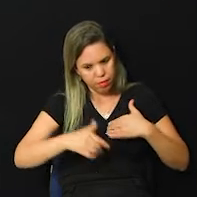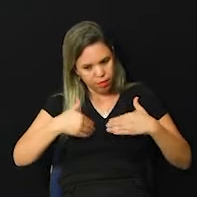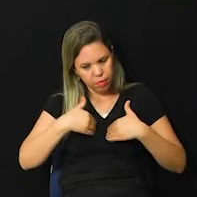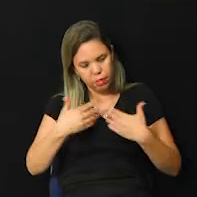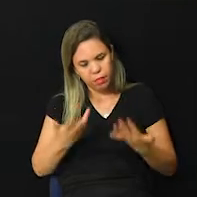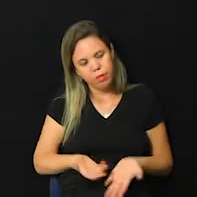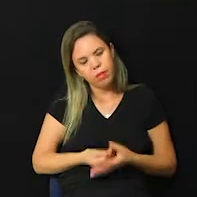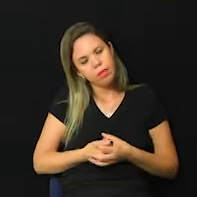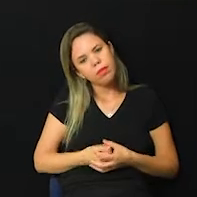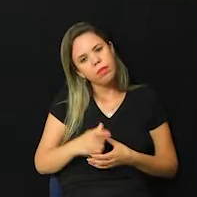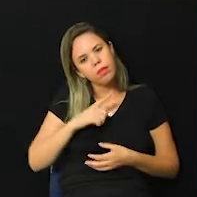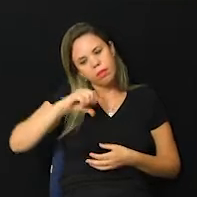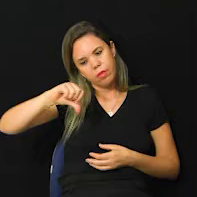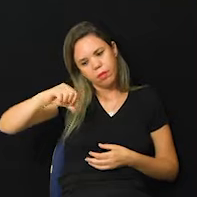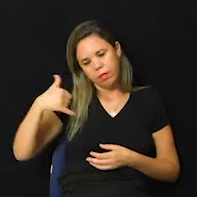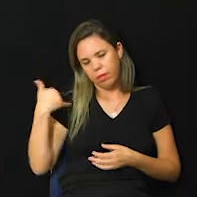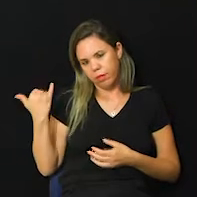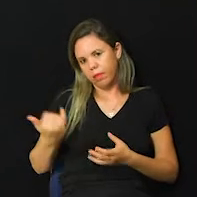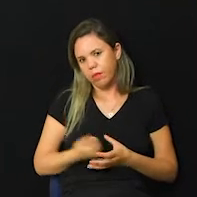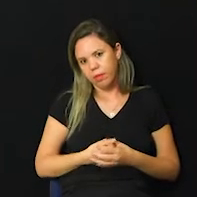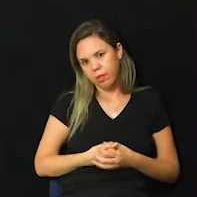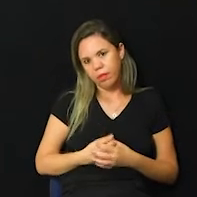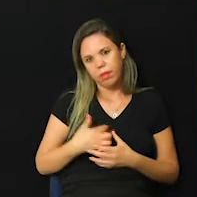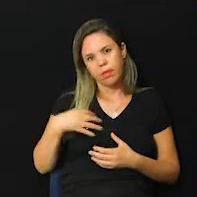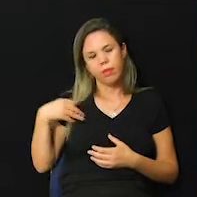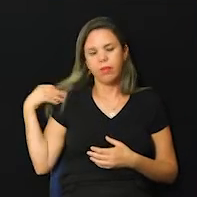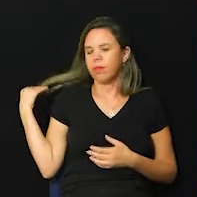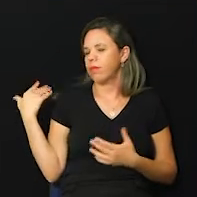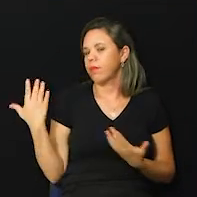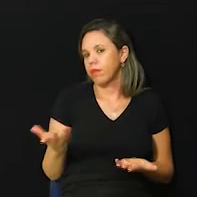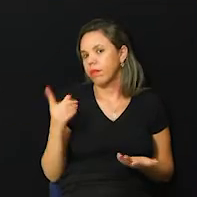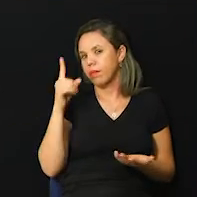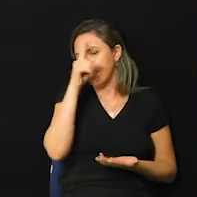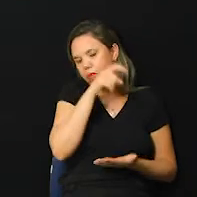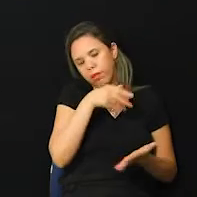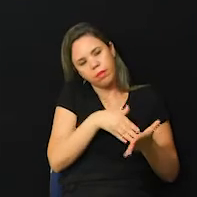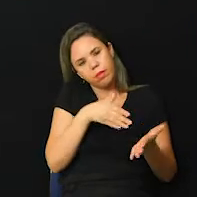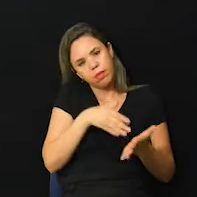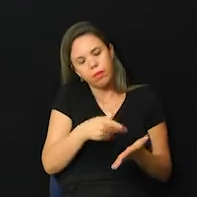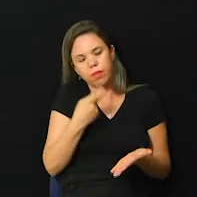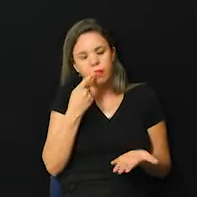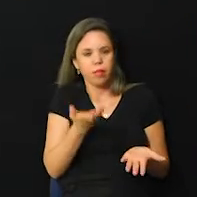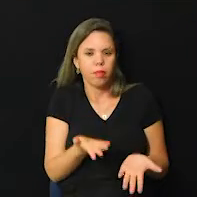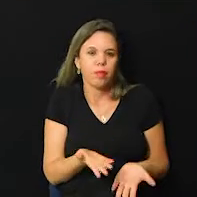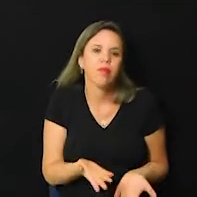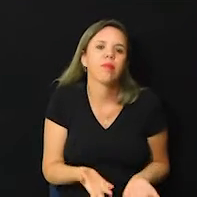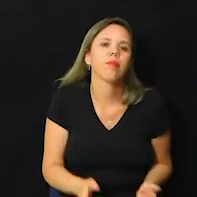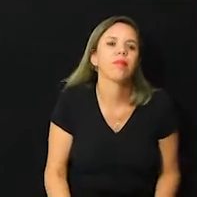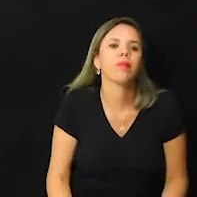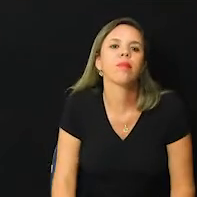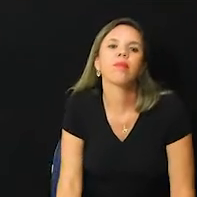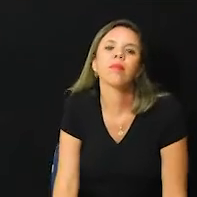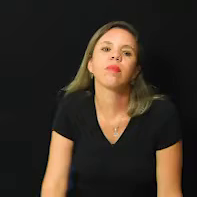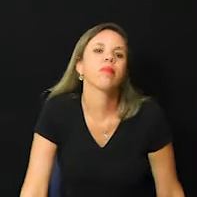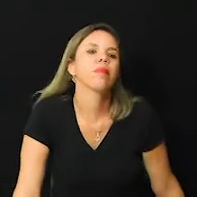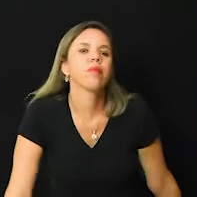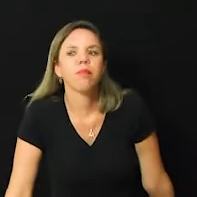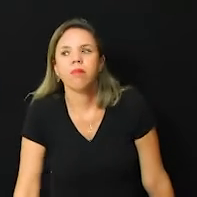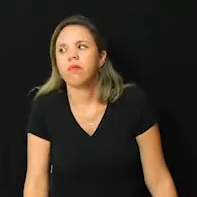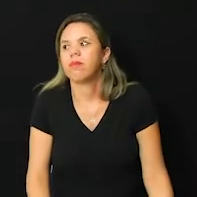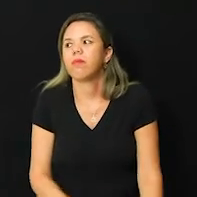pessoa autista ele tem 9 anos e assim dificuldade vou falar para você